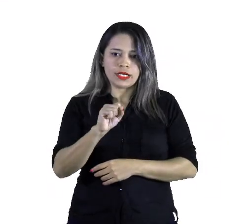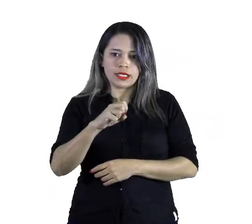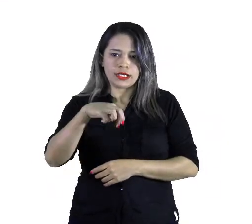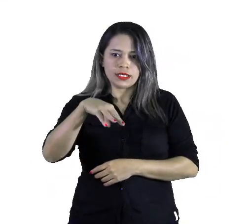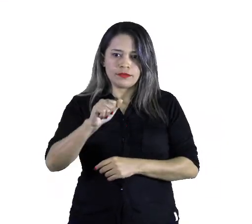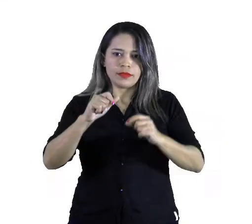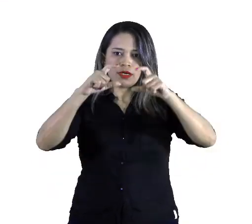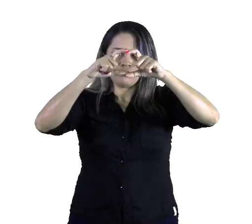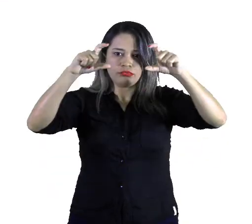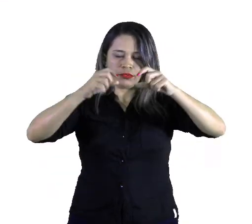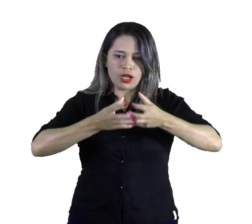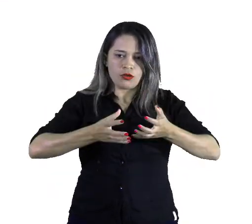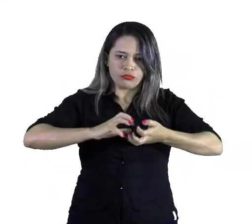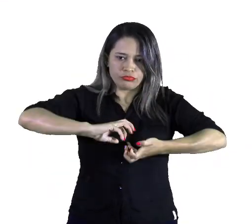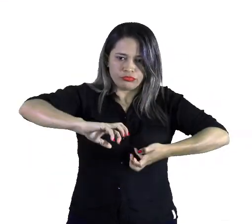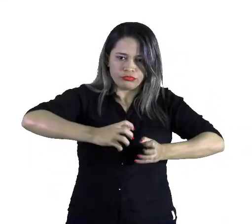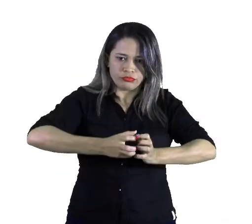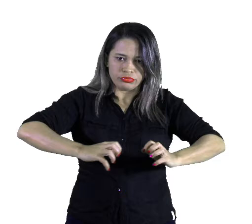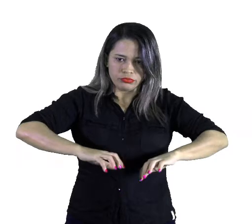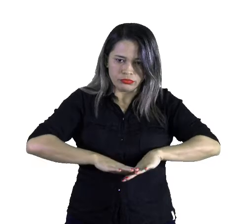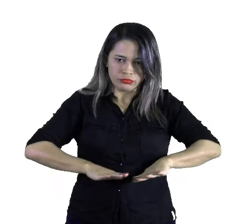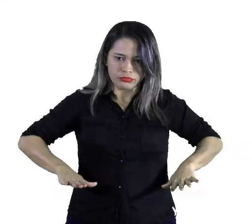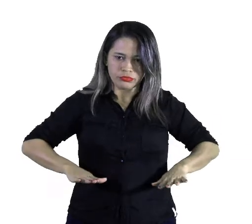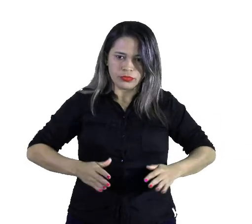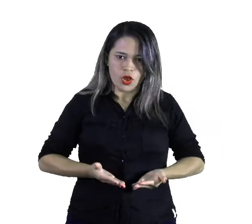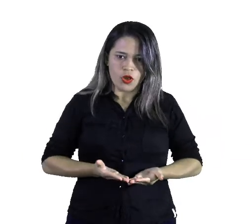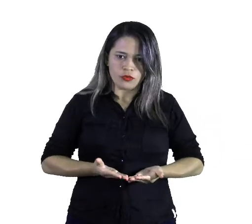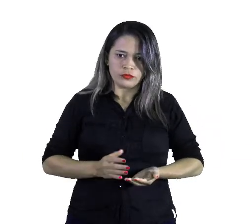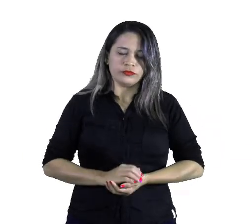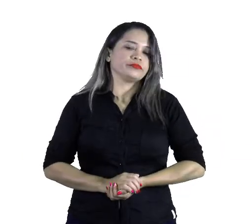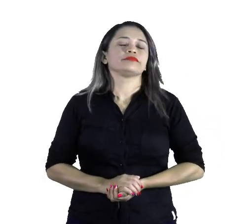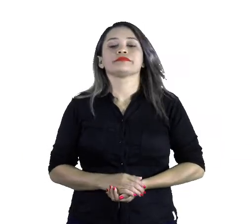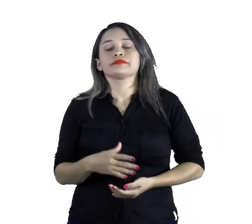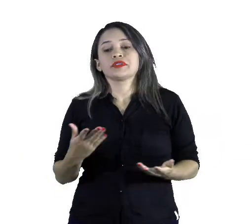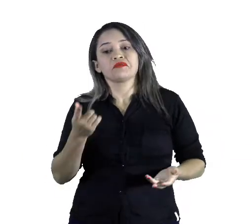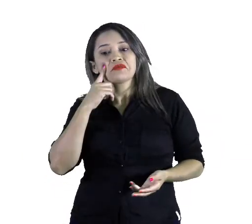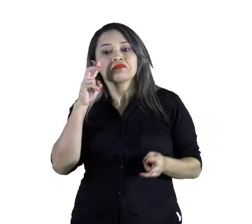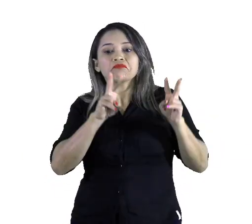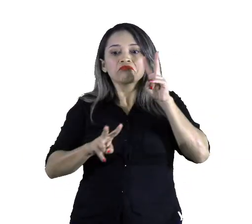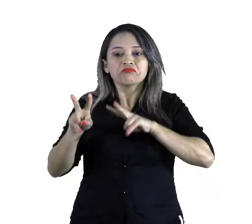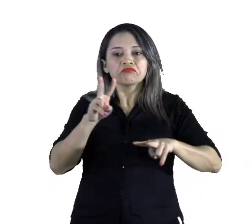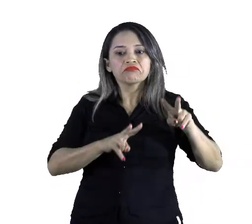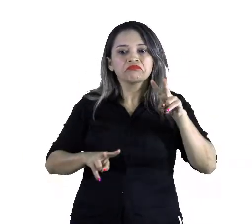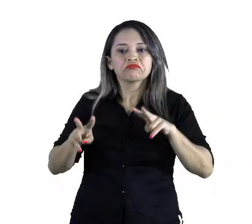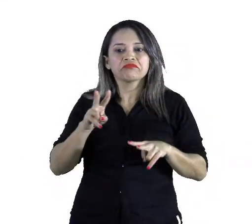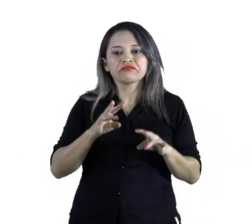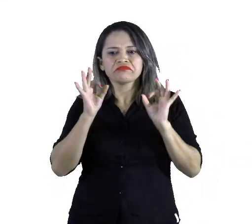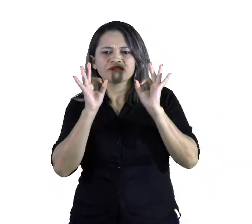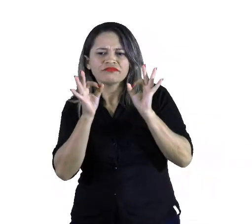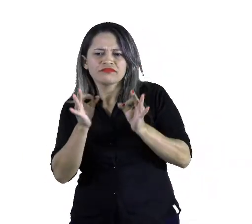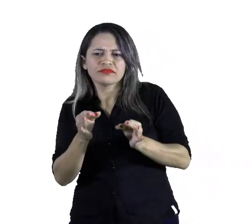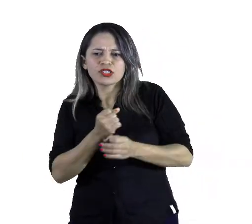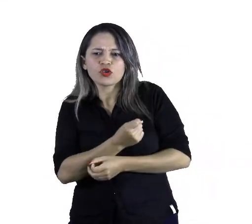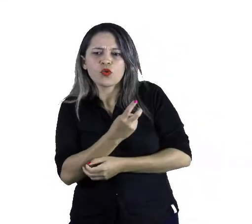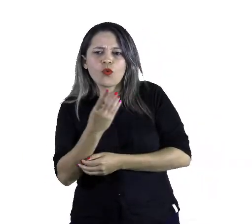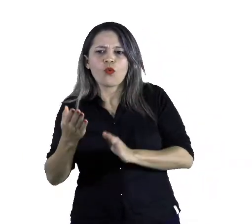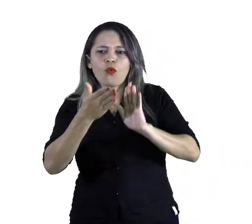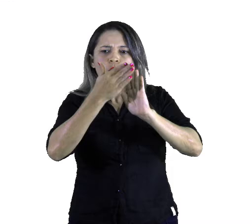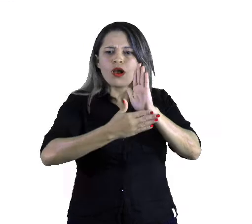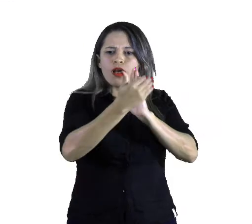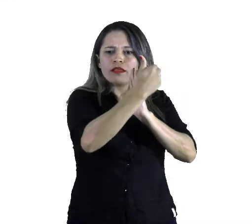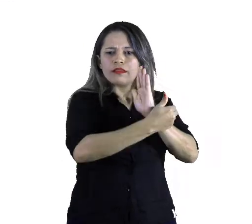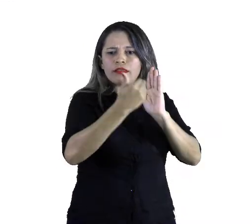desmontado, olha a planificação do prisma, como ele ficou. Dá para você visualizar, pessoal, direitinho quantas faces